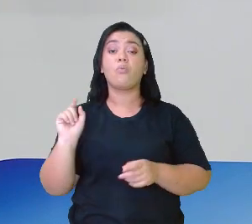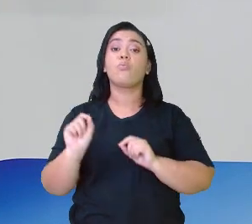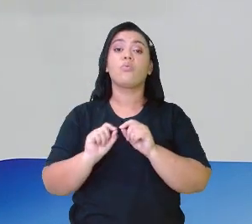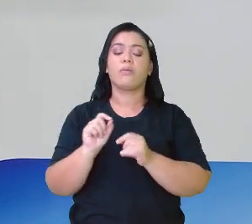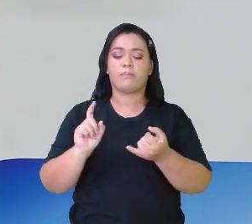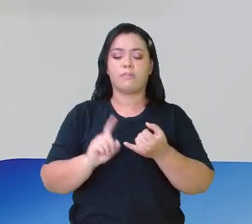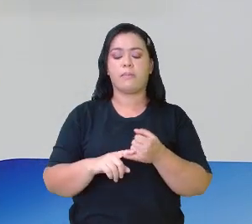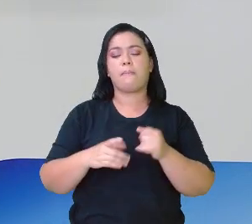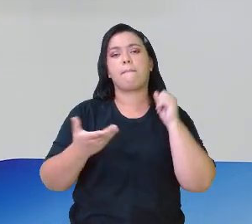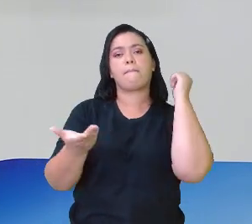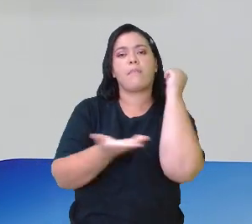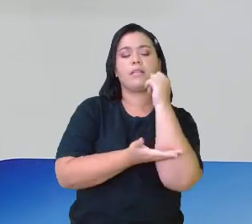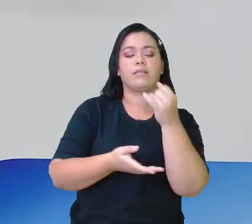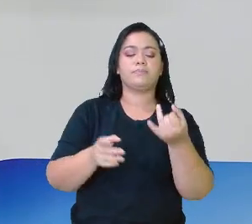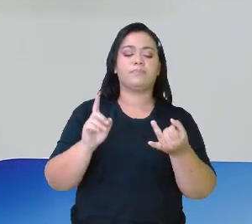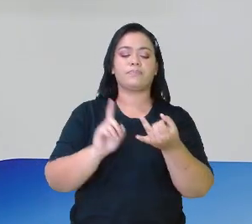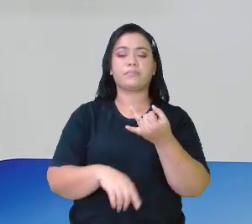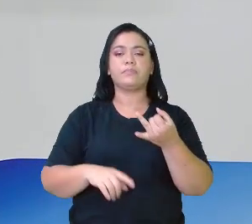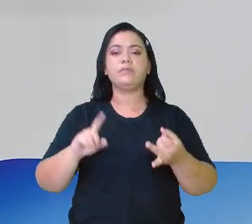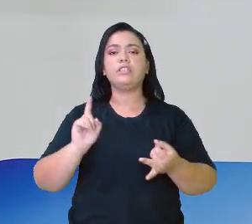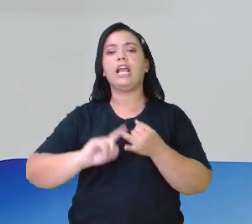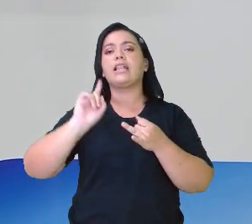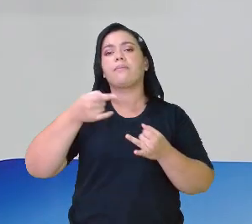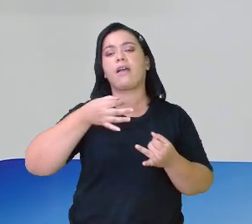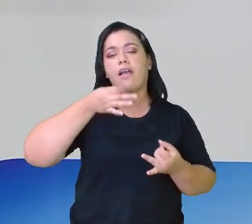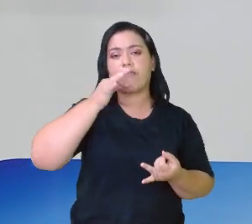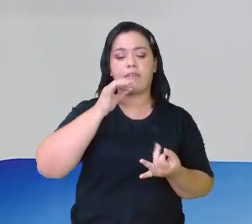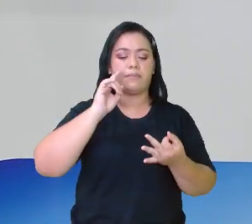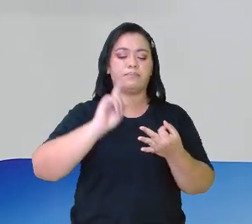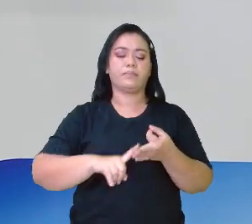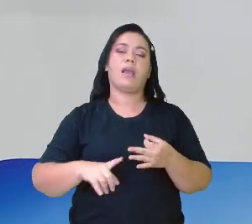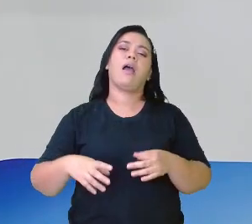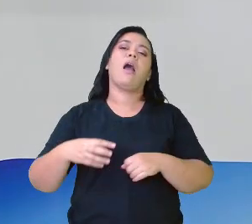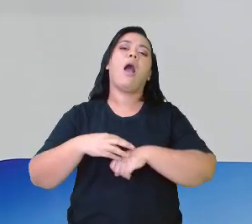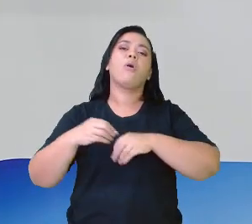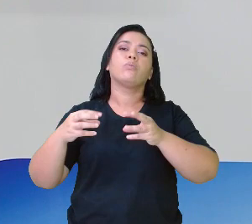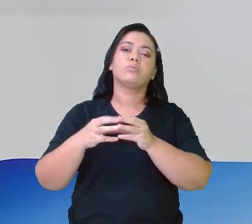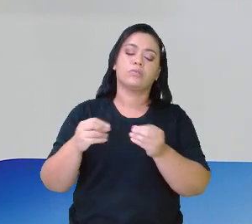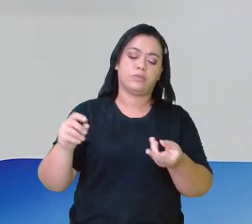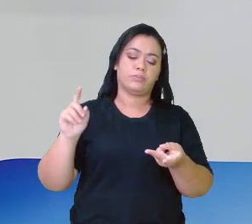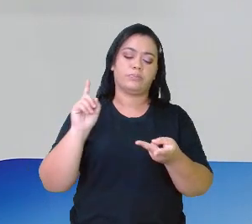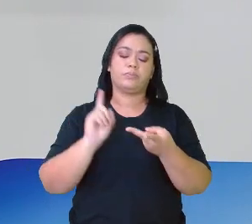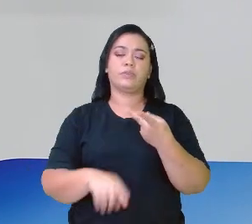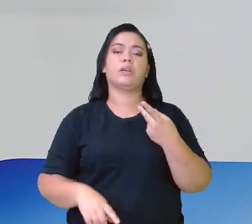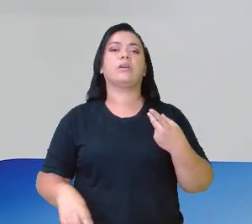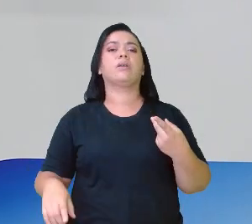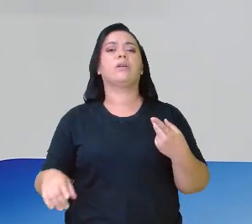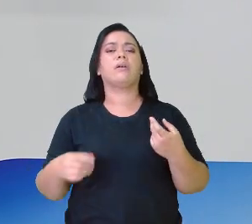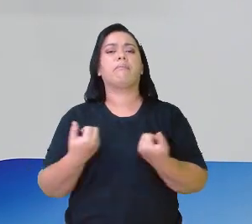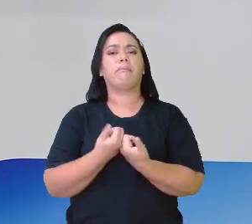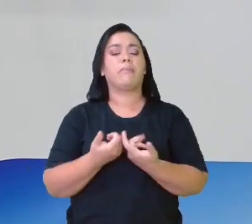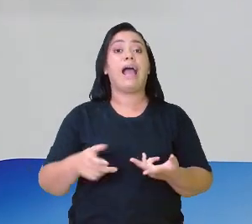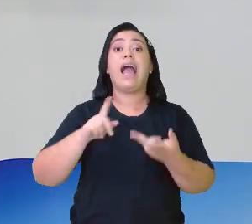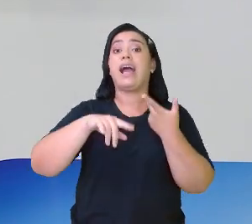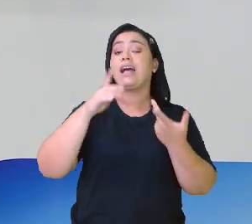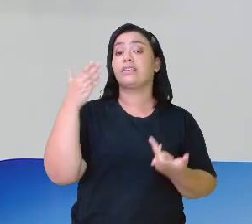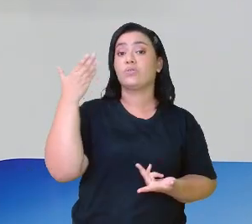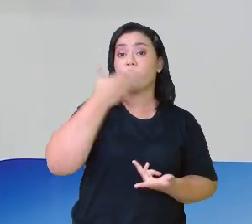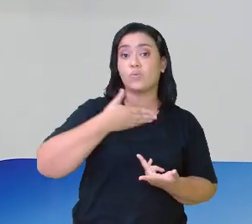questão do pau-brasil, depois nós tivemos café, algodão, couro, nós tivemos o